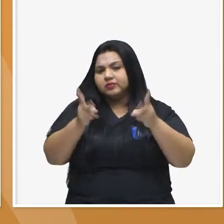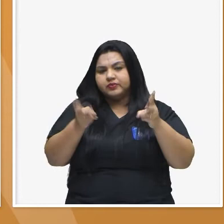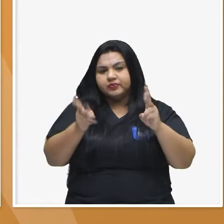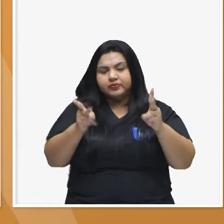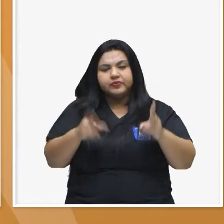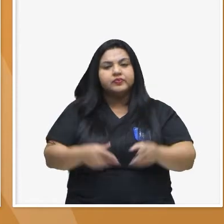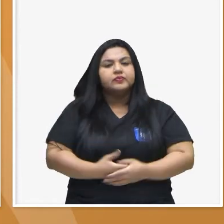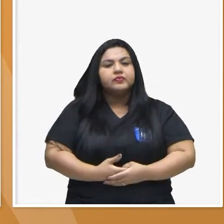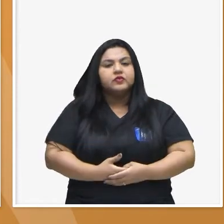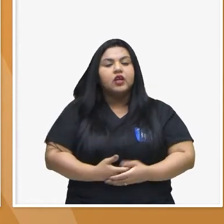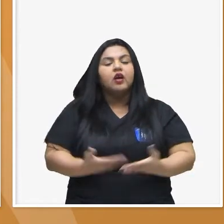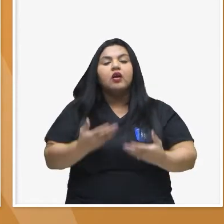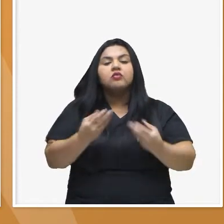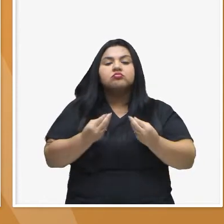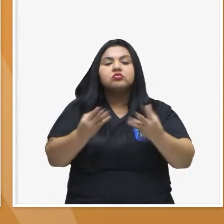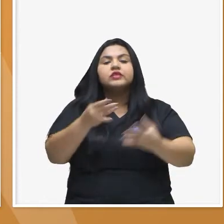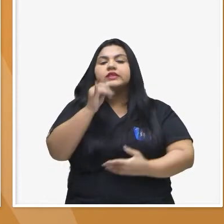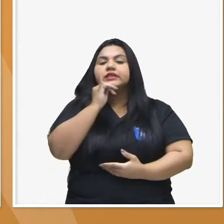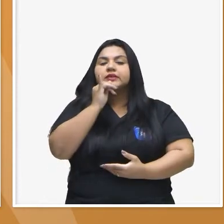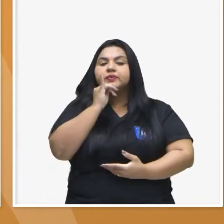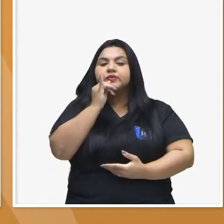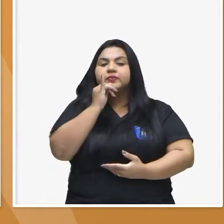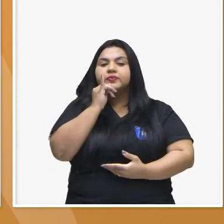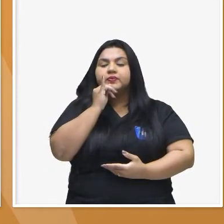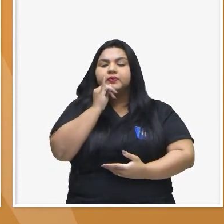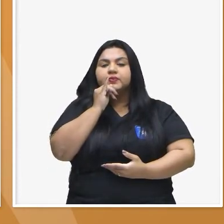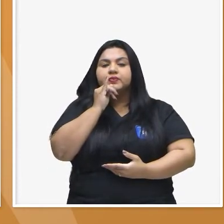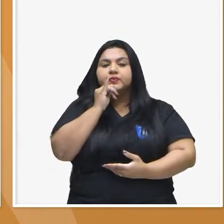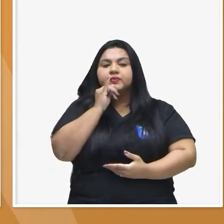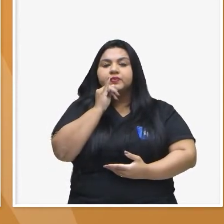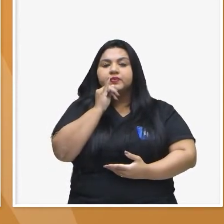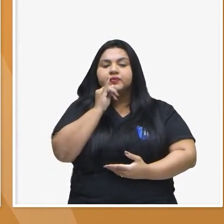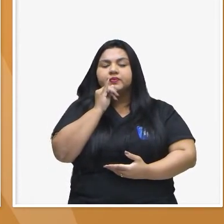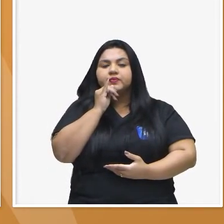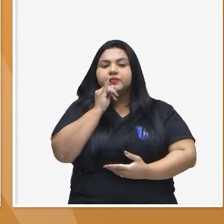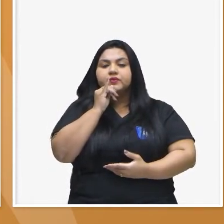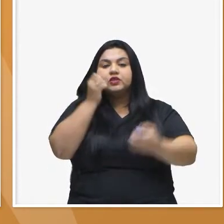Eu vou dar um exemplo para vocês. Agora, isso aqui seria uma